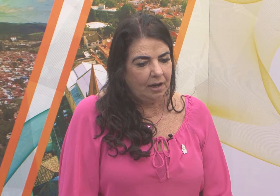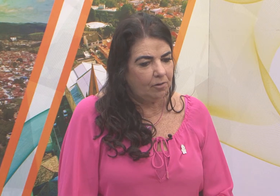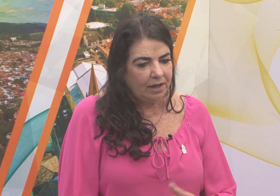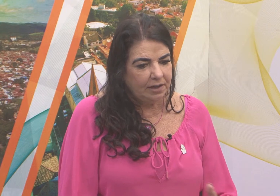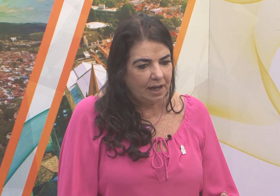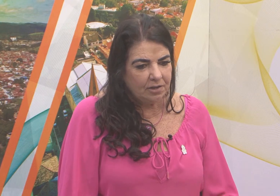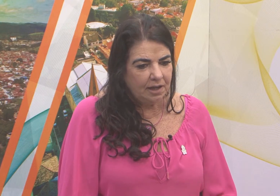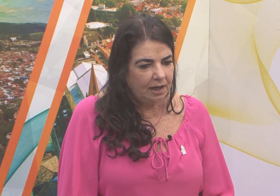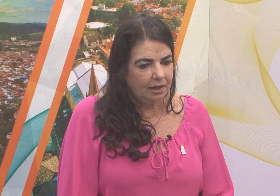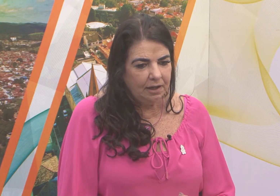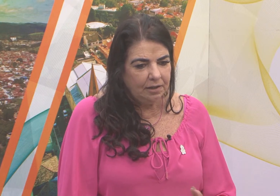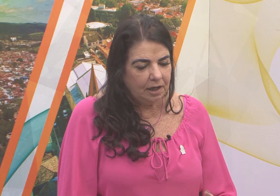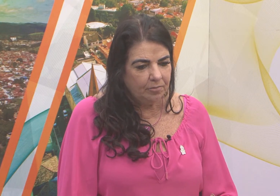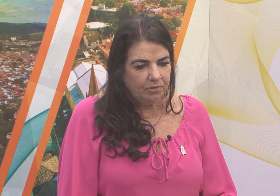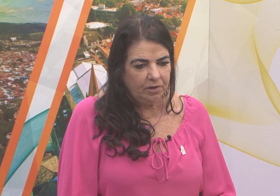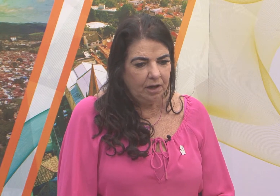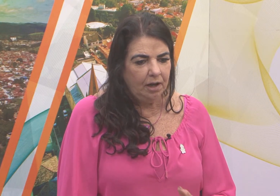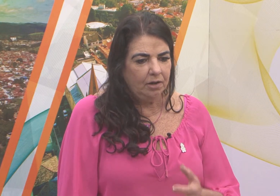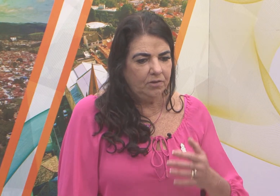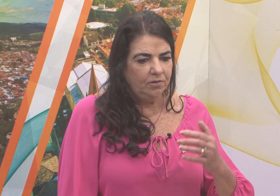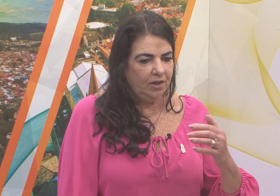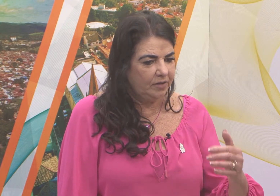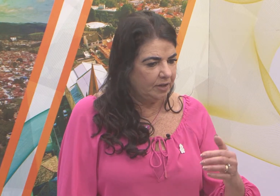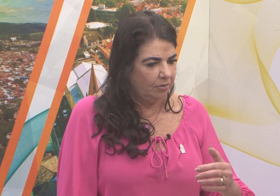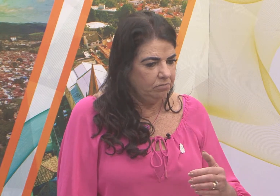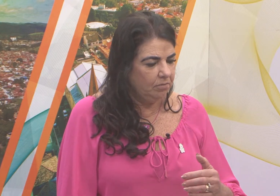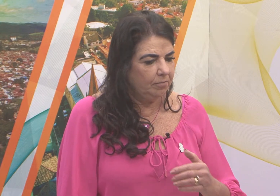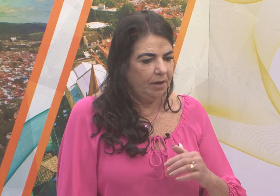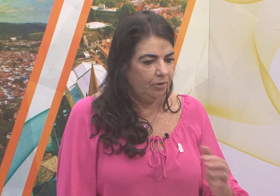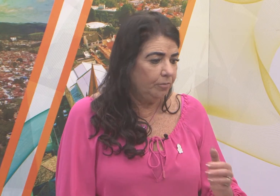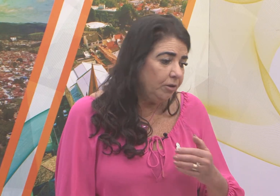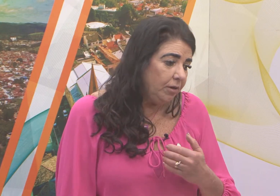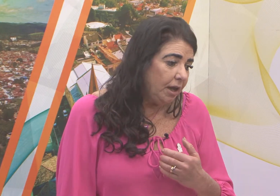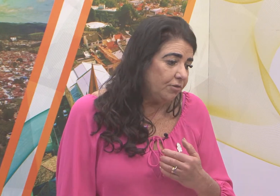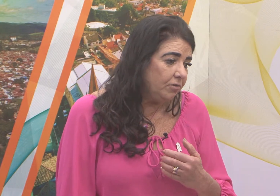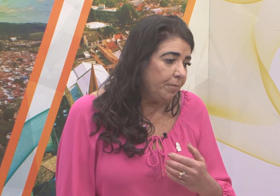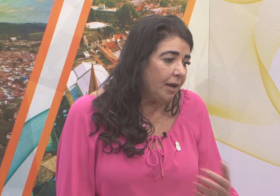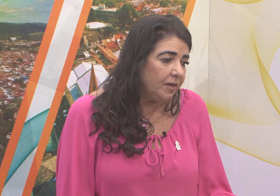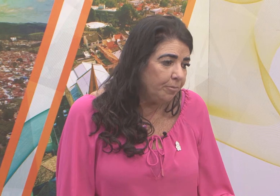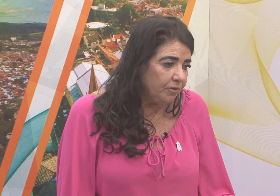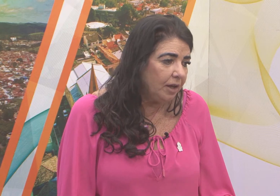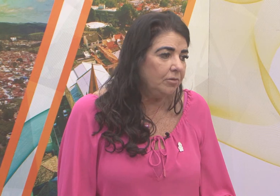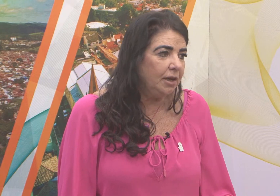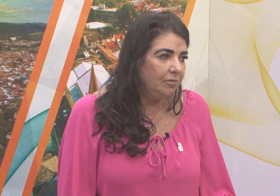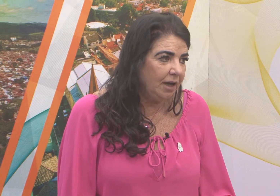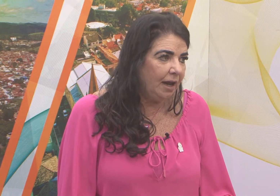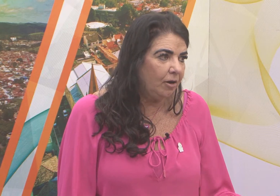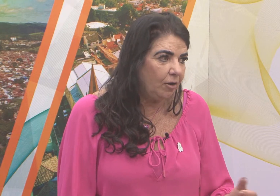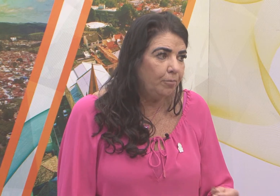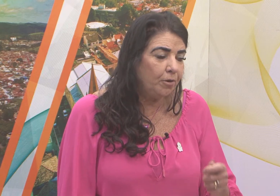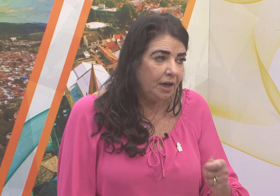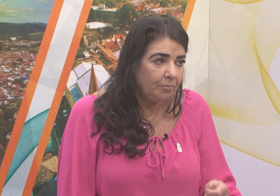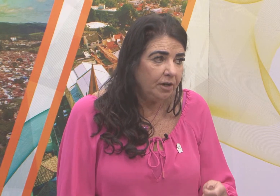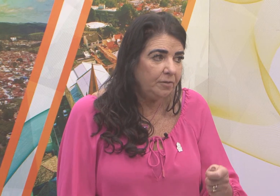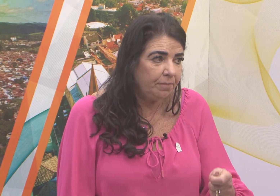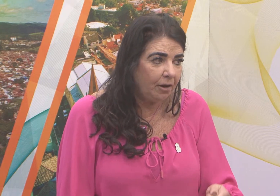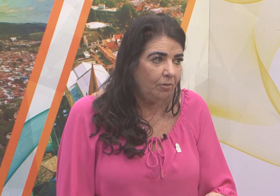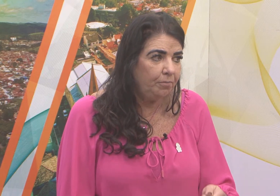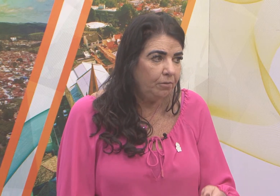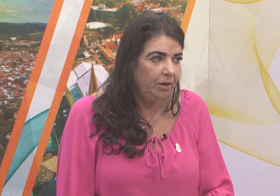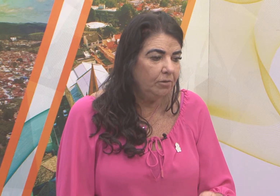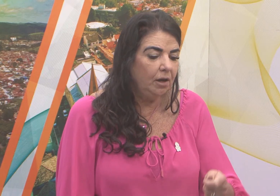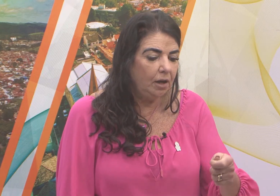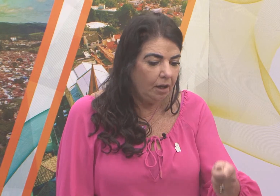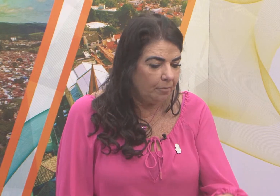Então, a qualidade dela, em termos de gestão, melhorou muito. E a gente paga 100% daquilo lá. O poder